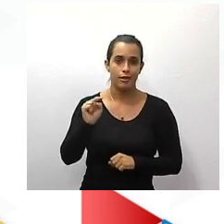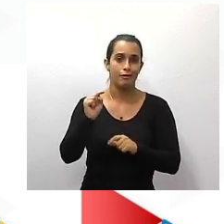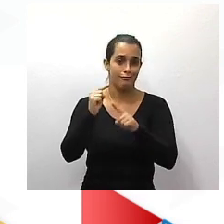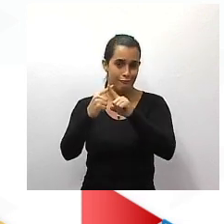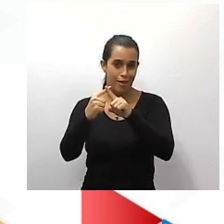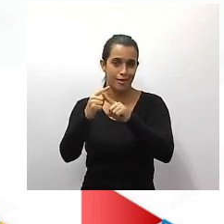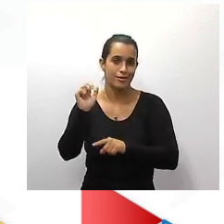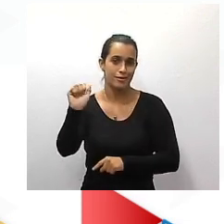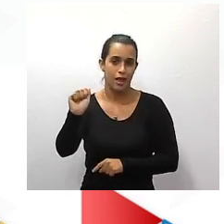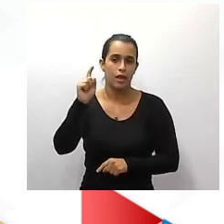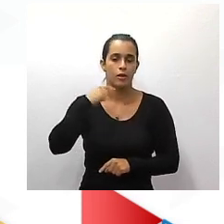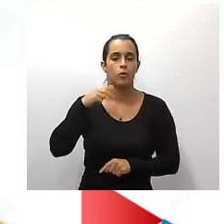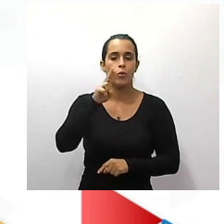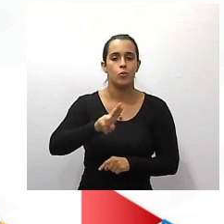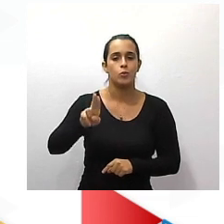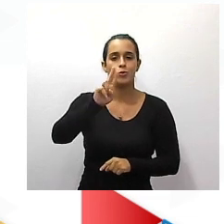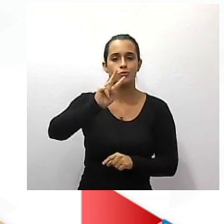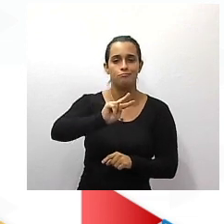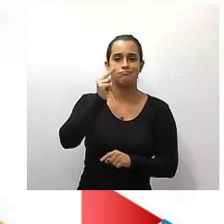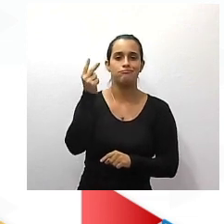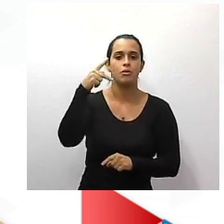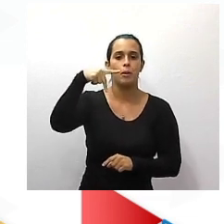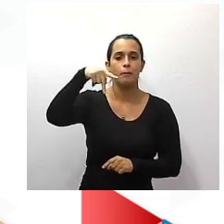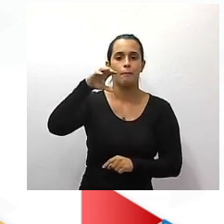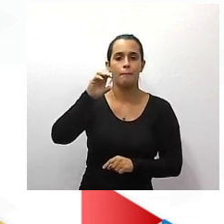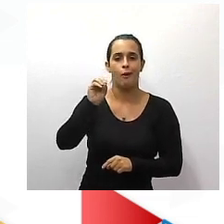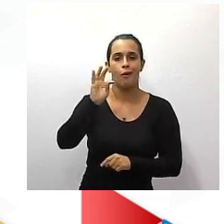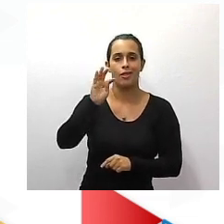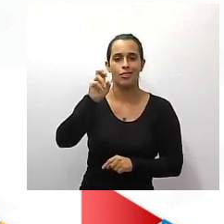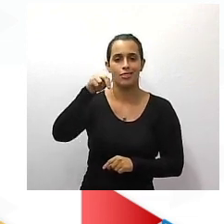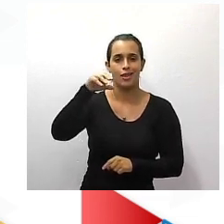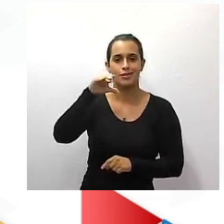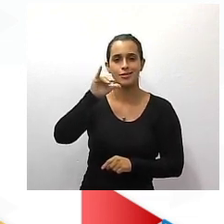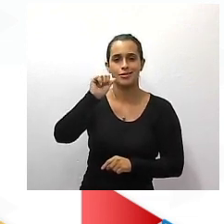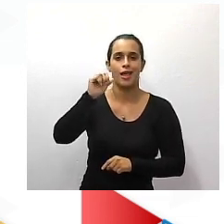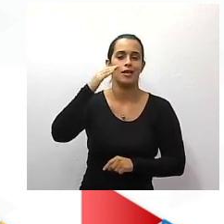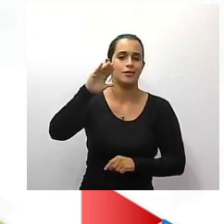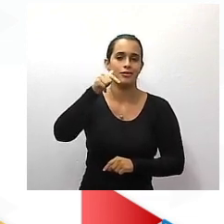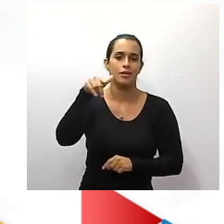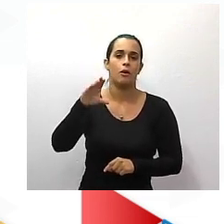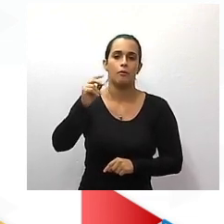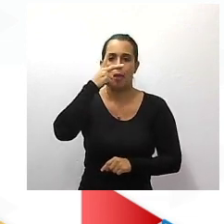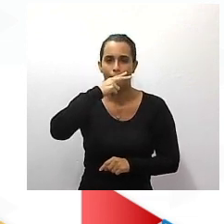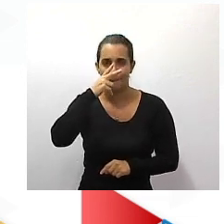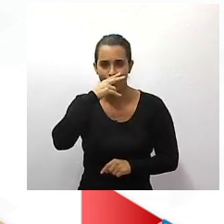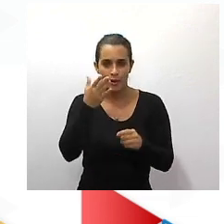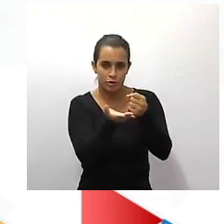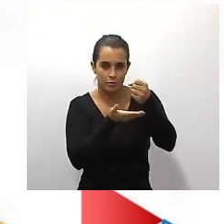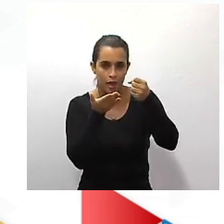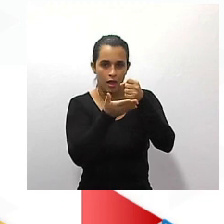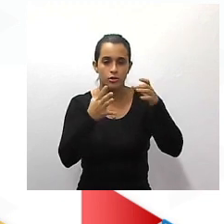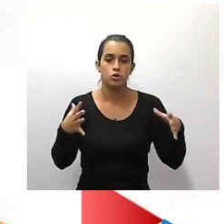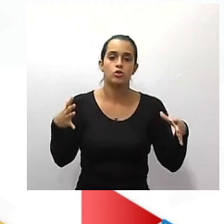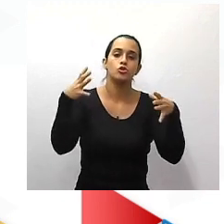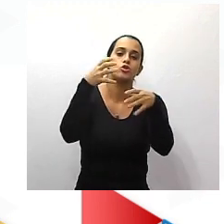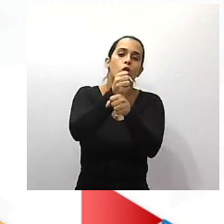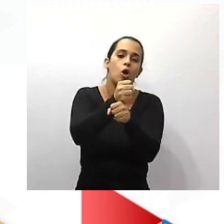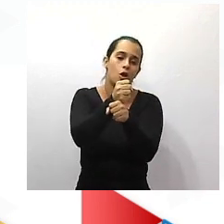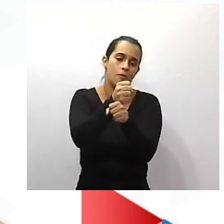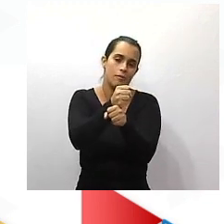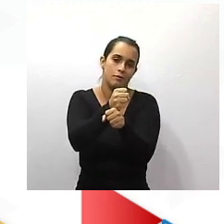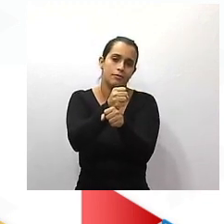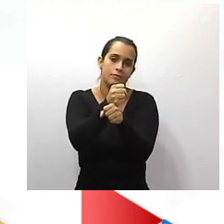Code que está aí, ó, na tua tela, esse quadradinho preto e branco aí, e você vai aprender sobre cubagem. Professor, o que